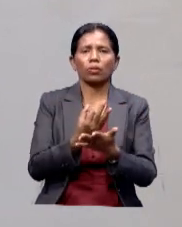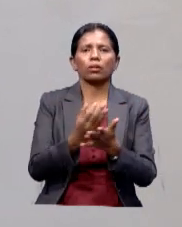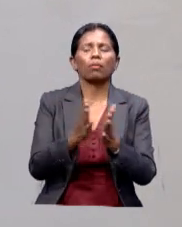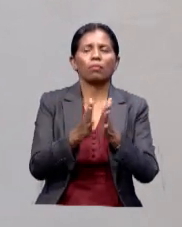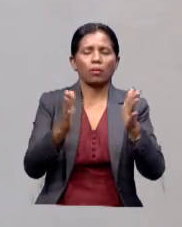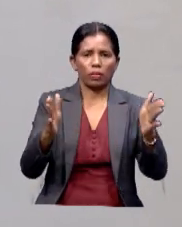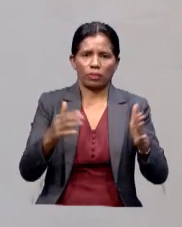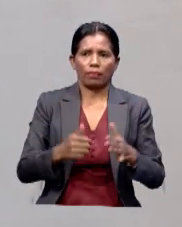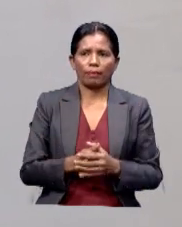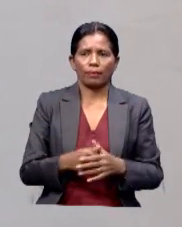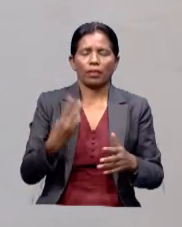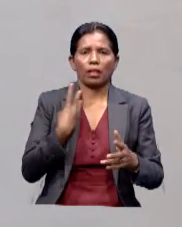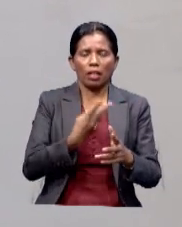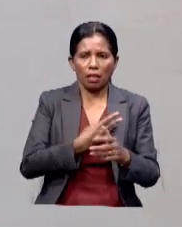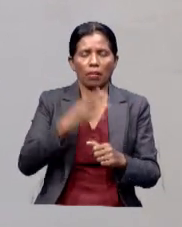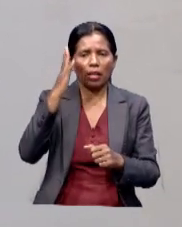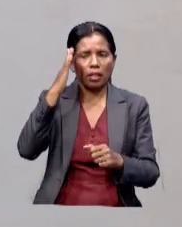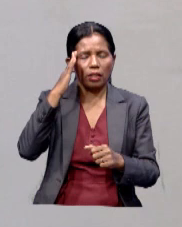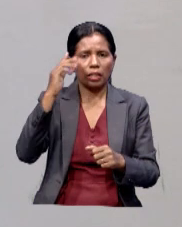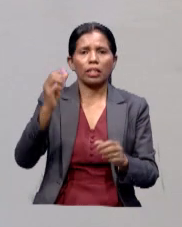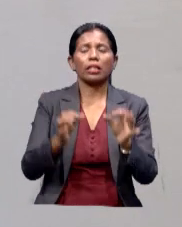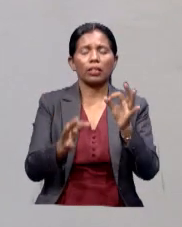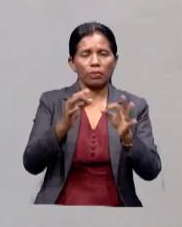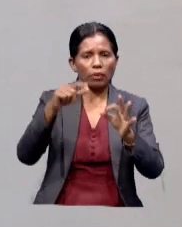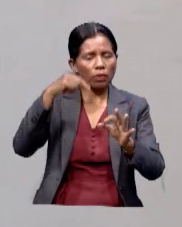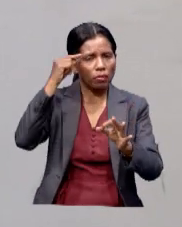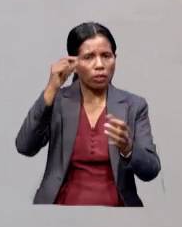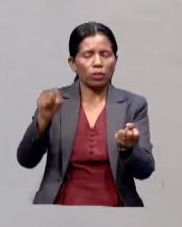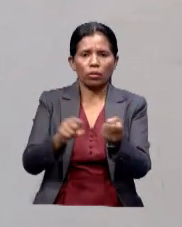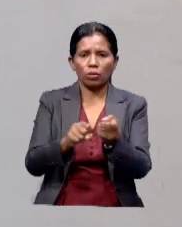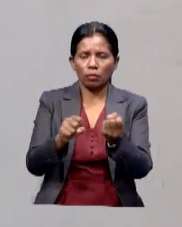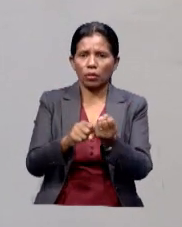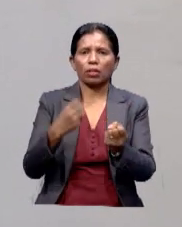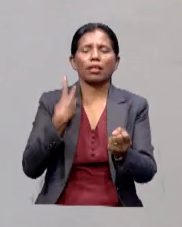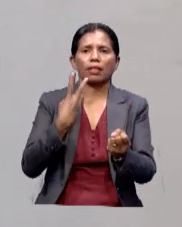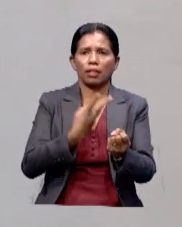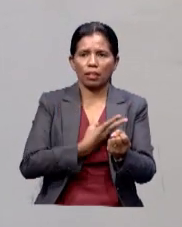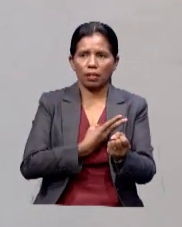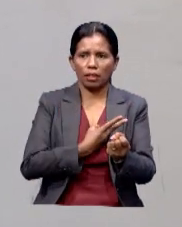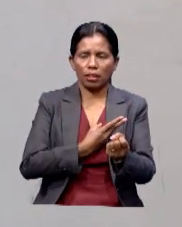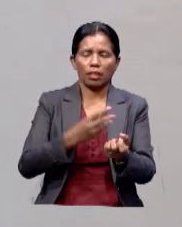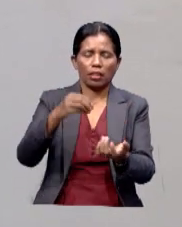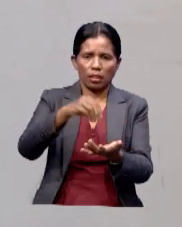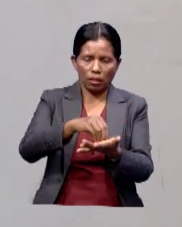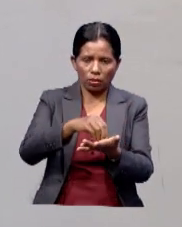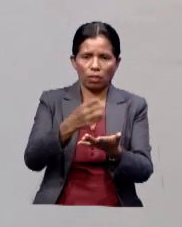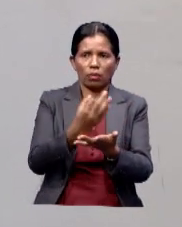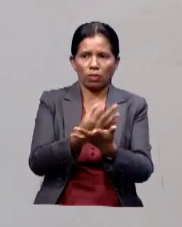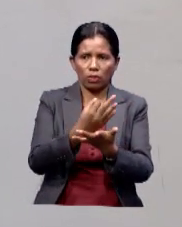o am hanuin dia kata se govern bele apoyo itakar anta idene netau tamai